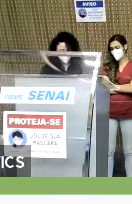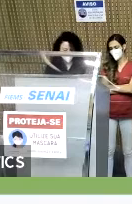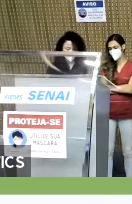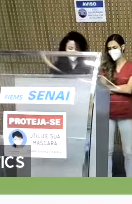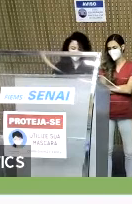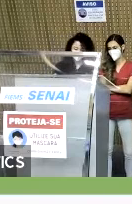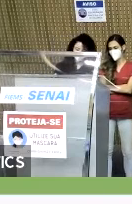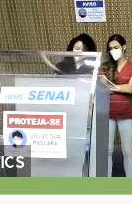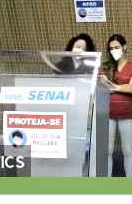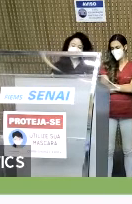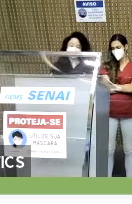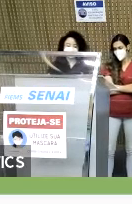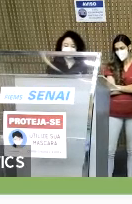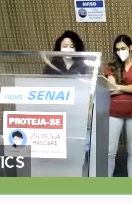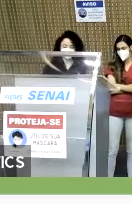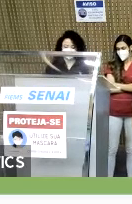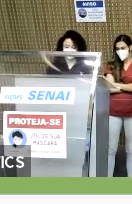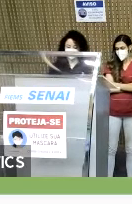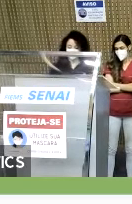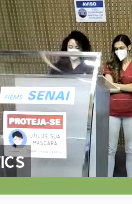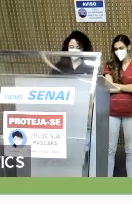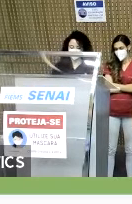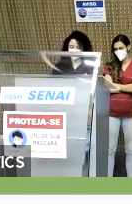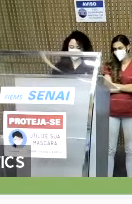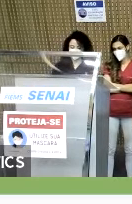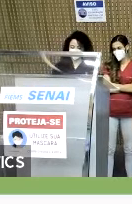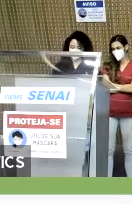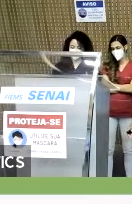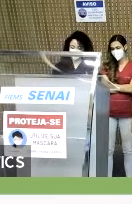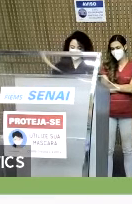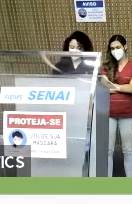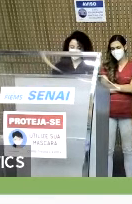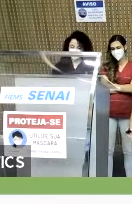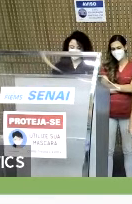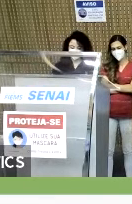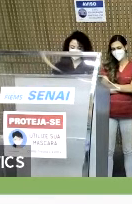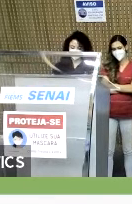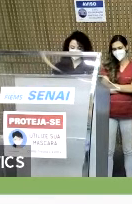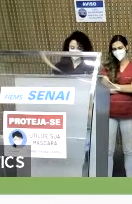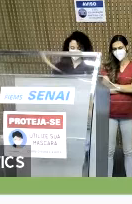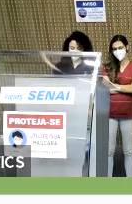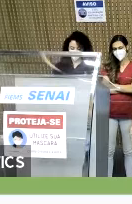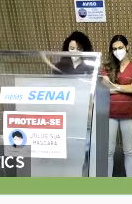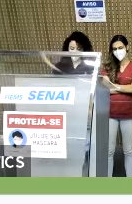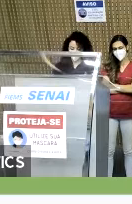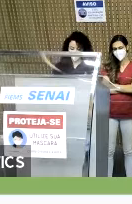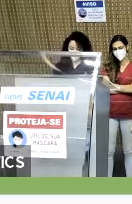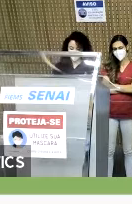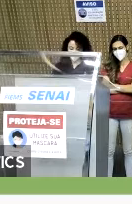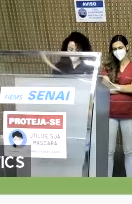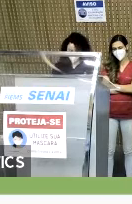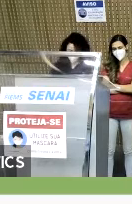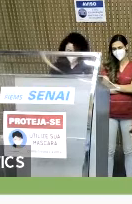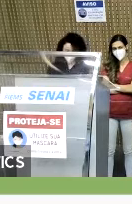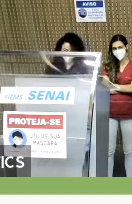Temos 2 solicitantes, que é o mesmo caso. No caso, há uma odontóloga e, como às vezes não consegue inserir no momento, ela